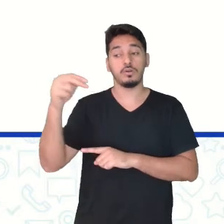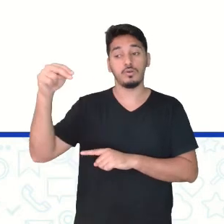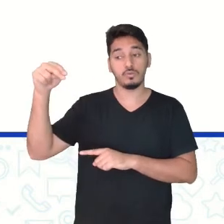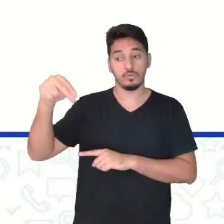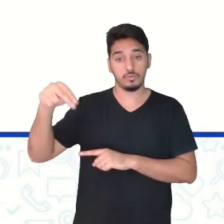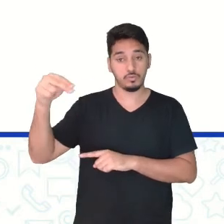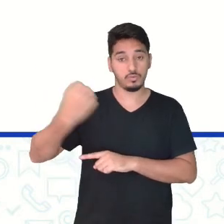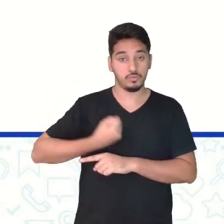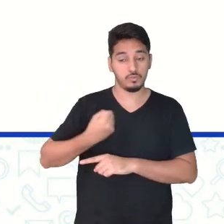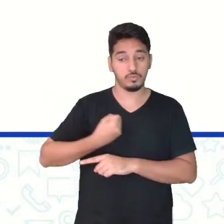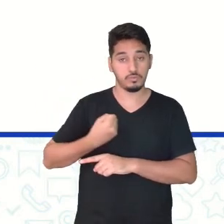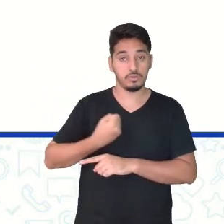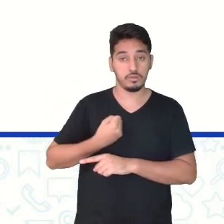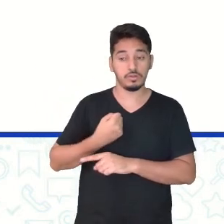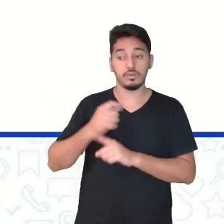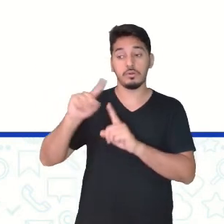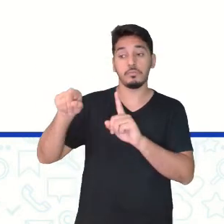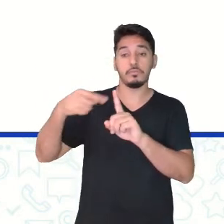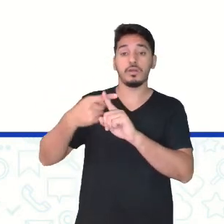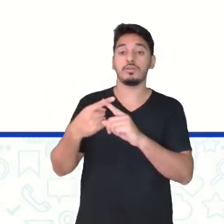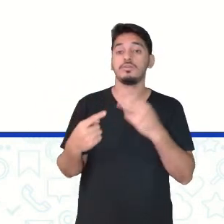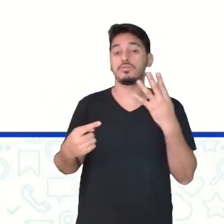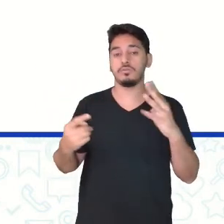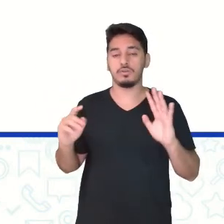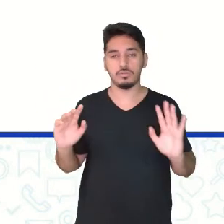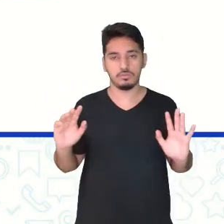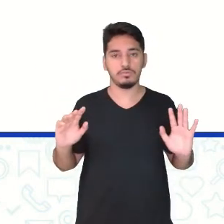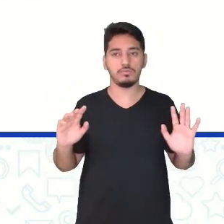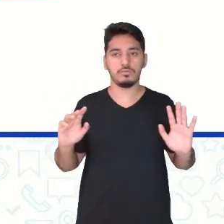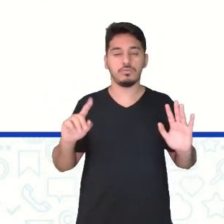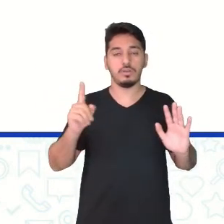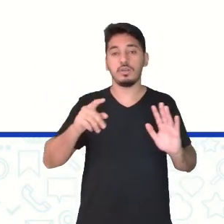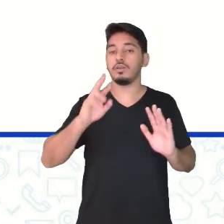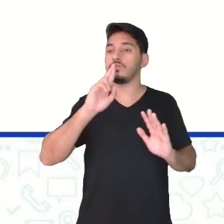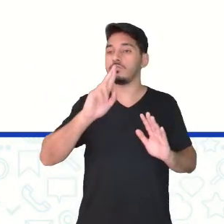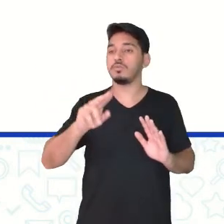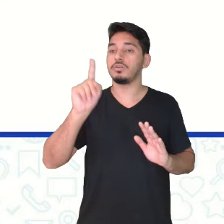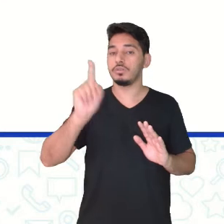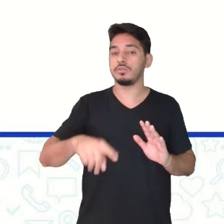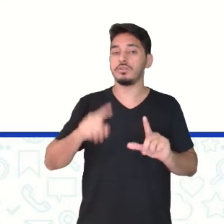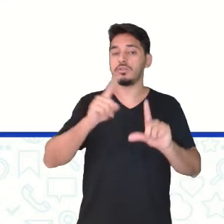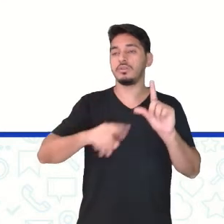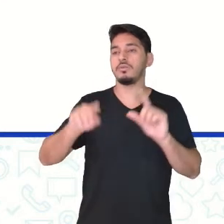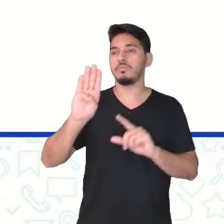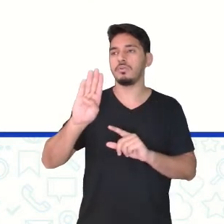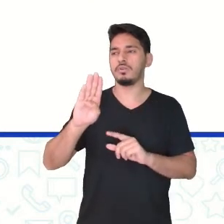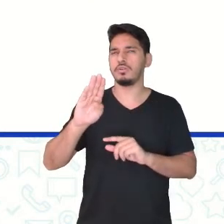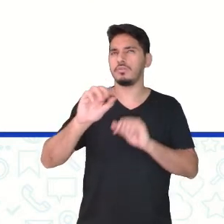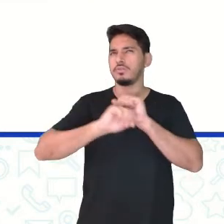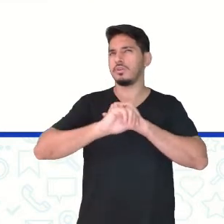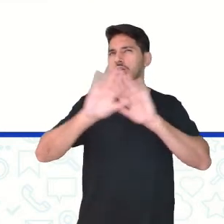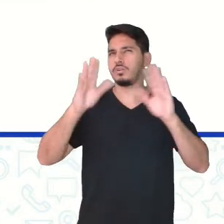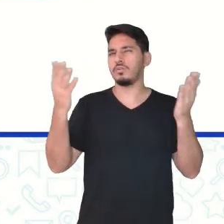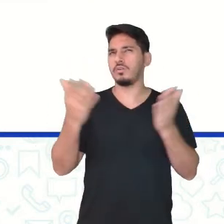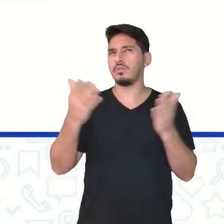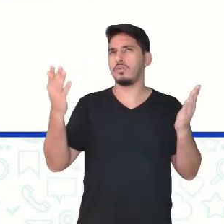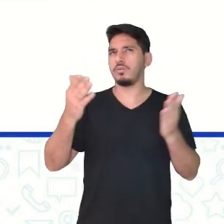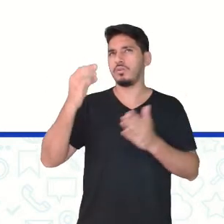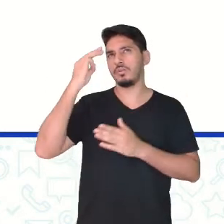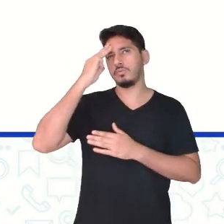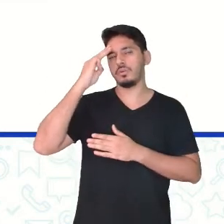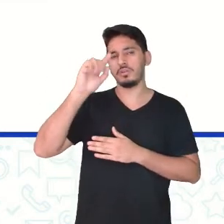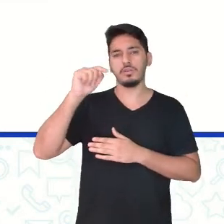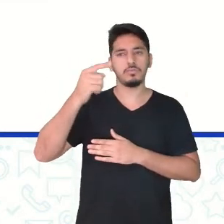atual somando o número 4. E aí o gabarito, por isso que foi esse. Vê se clareou um pouco mais a tua mente depois que